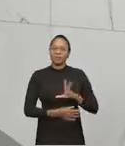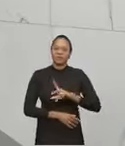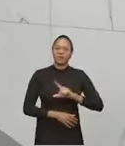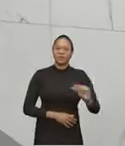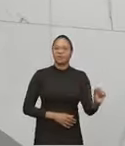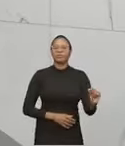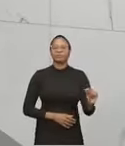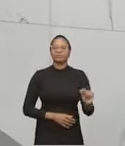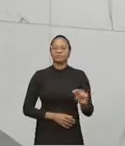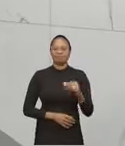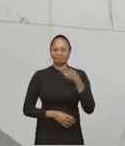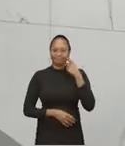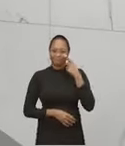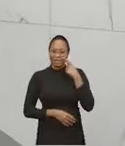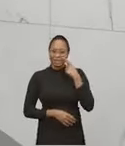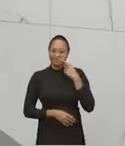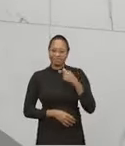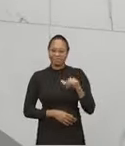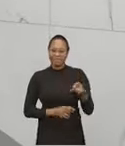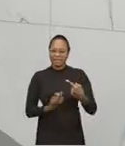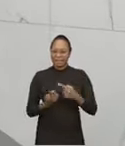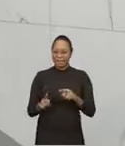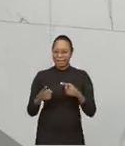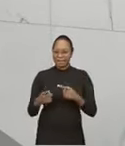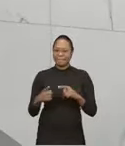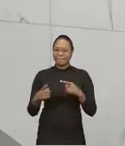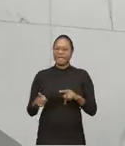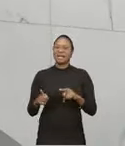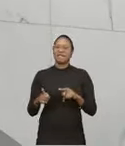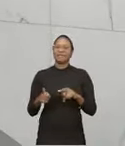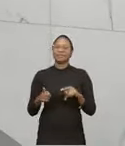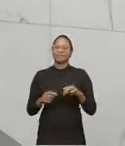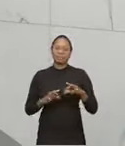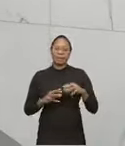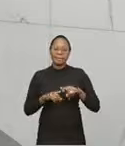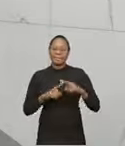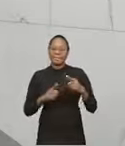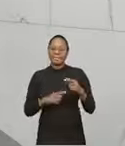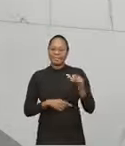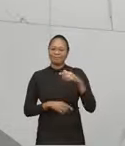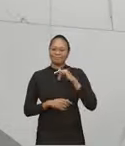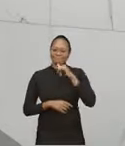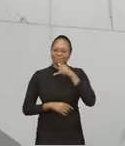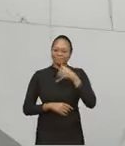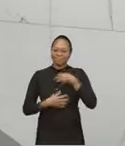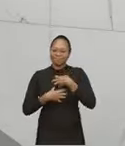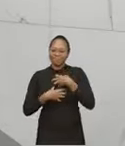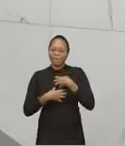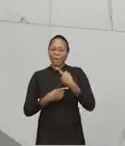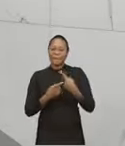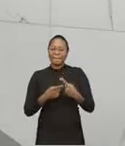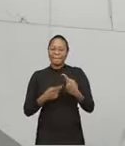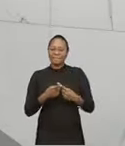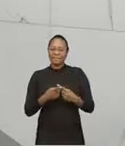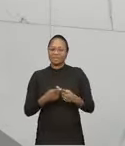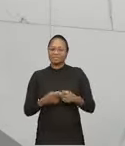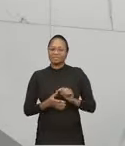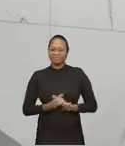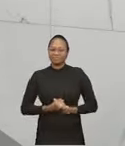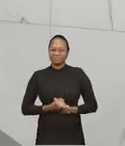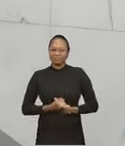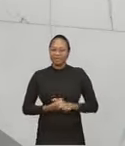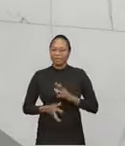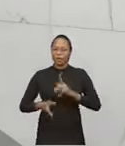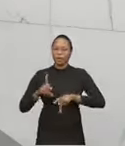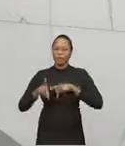Está vendo? Isso não dói no nosso pé? Dói no pé da Vossa Excelência? Mas eu fico triste com isso. Impede com isso. É